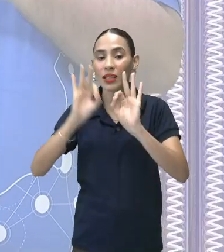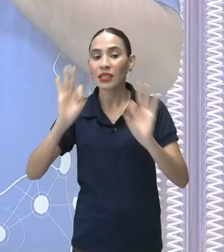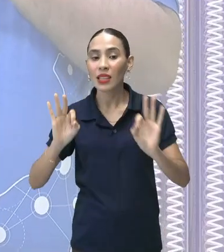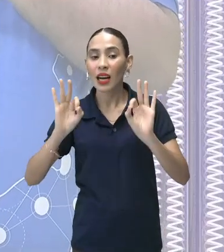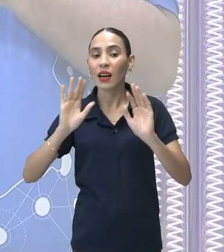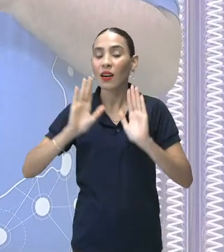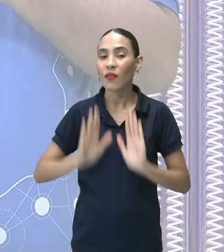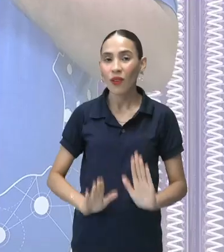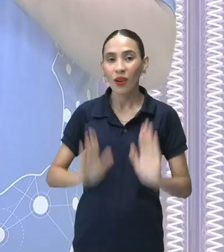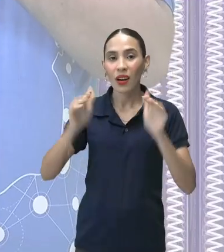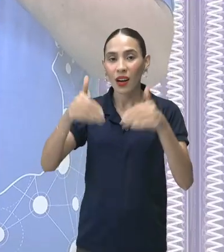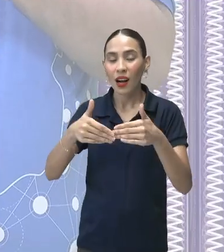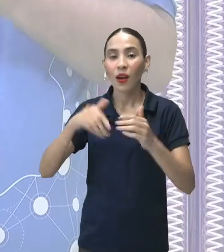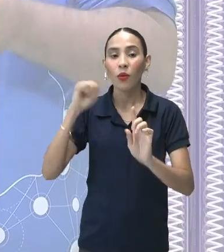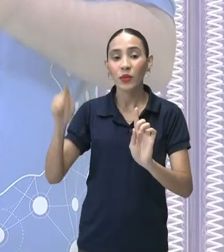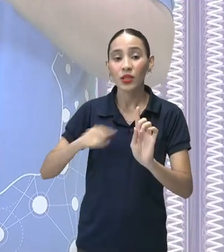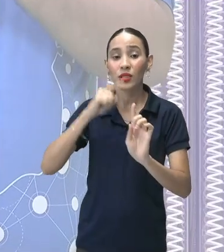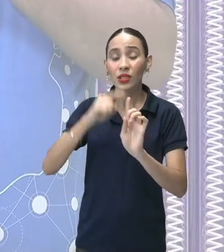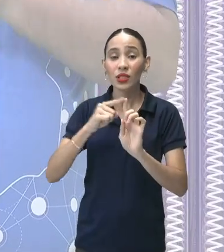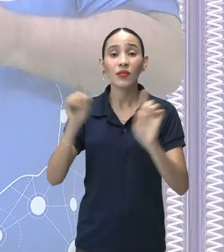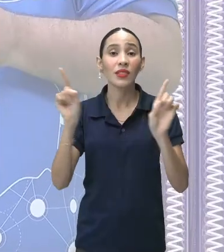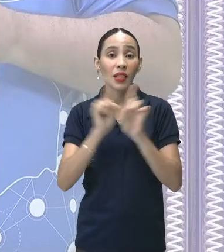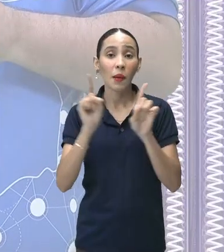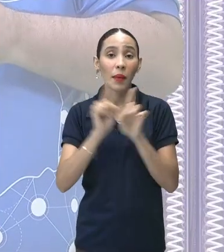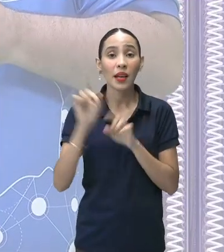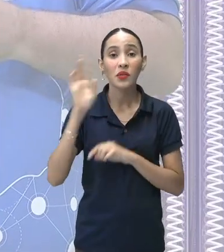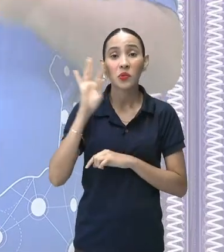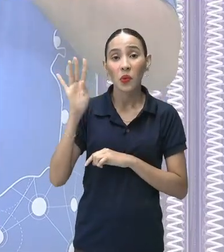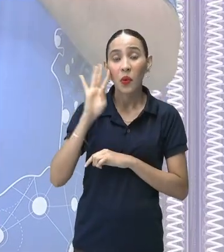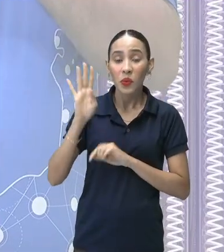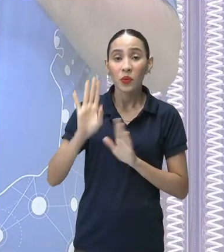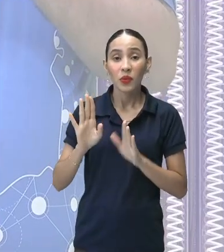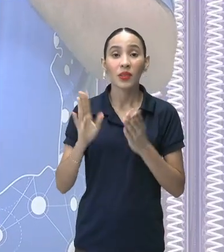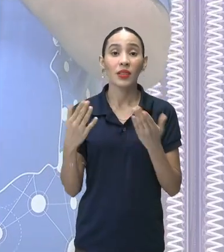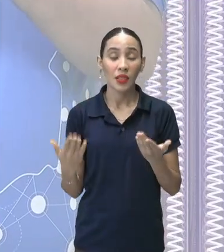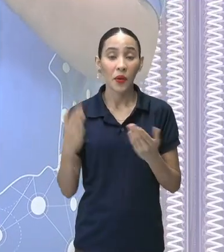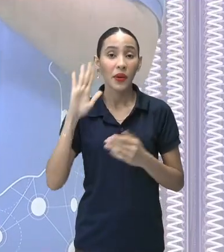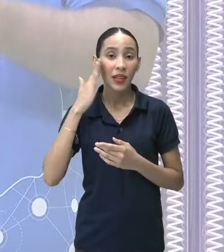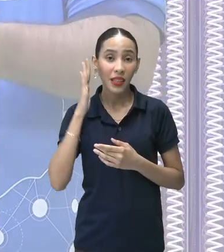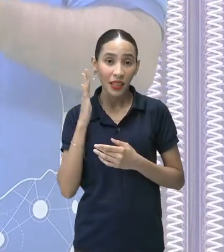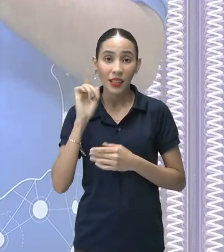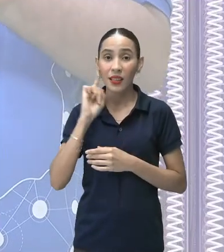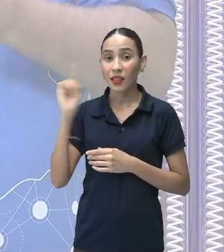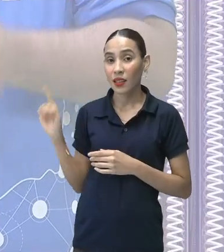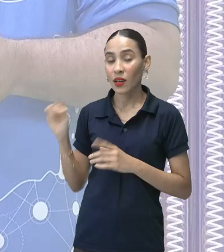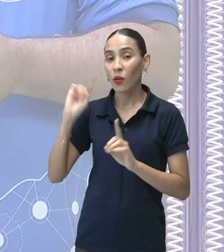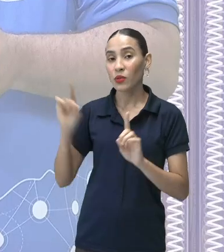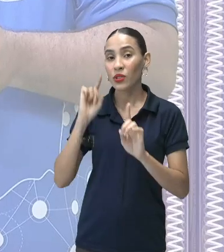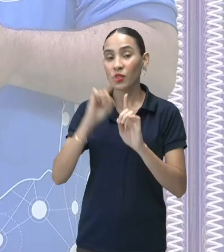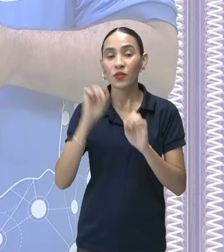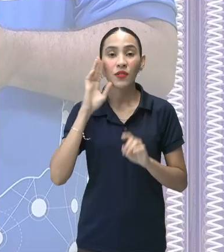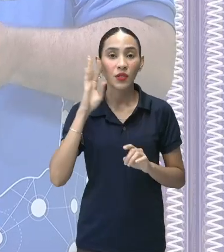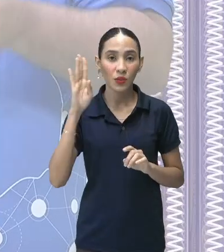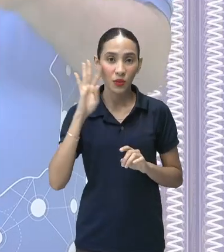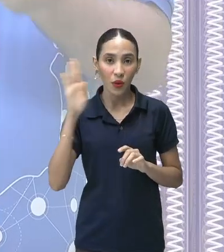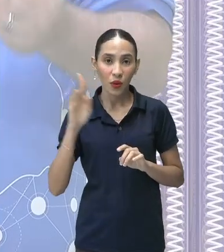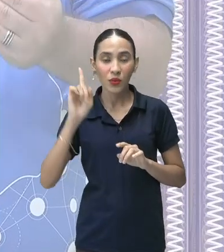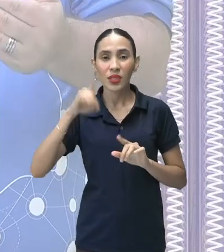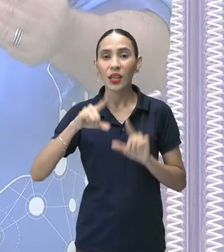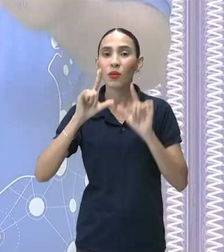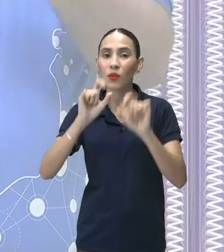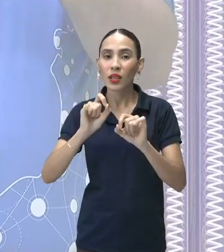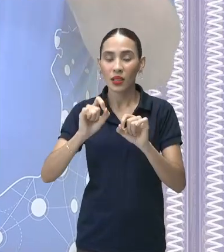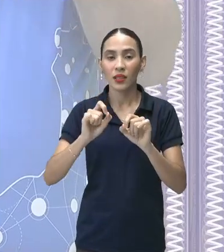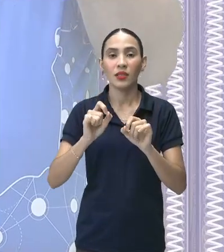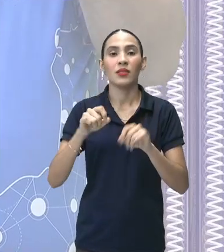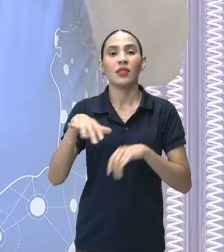planejar, focar nos objetivos e nos sonhos. Entender que esses objetivos e sonhos são frutos